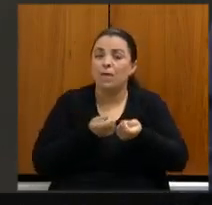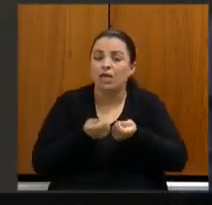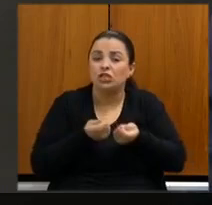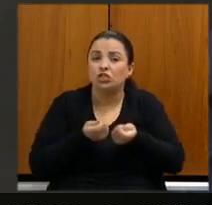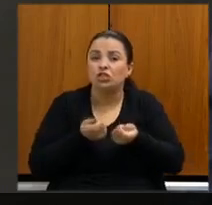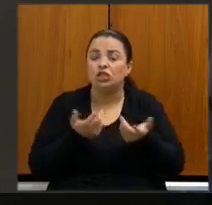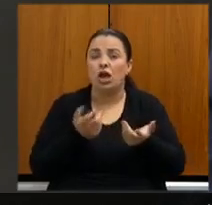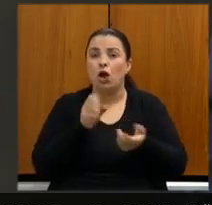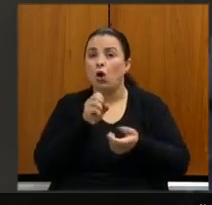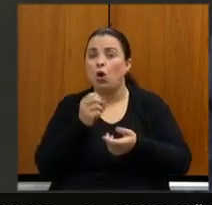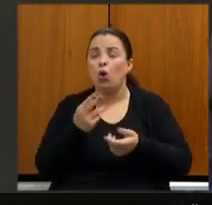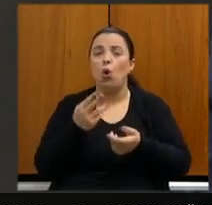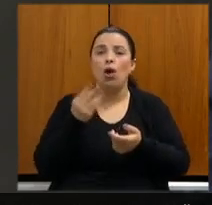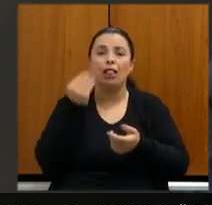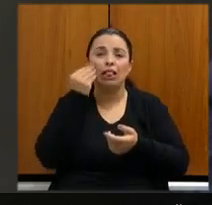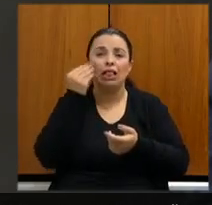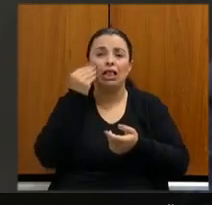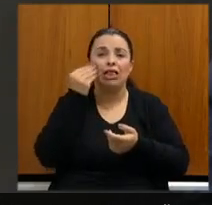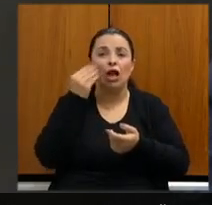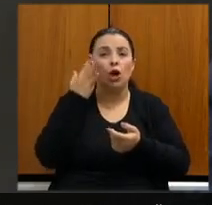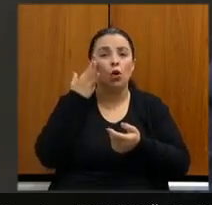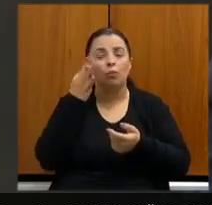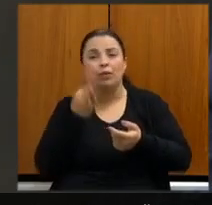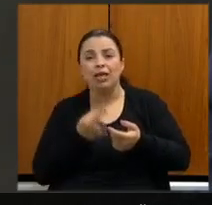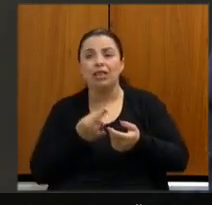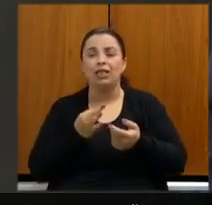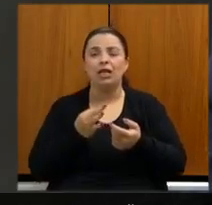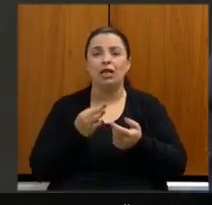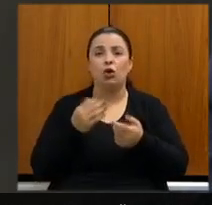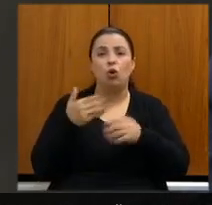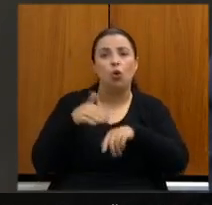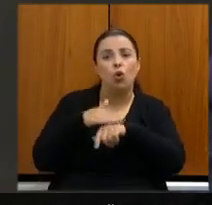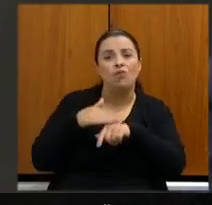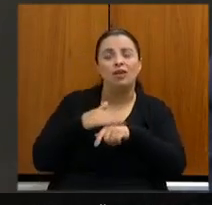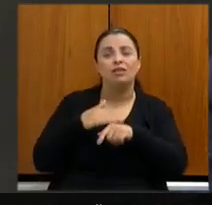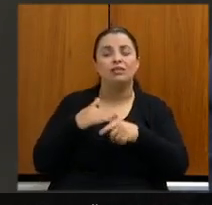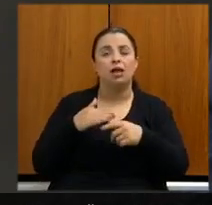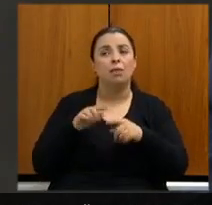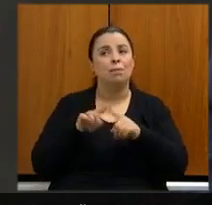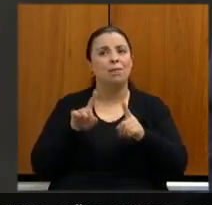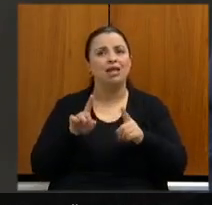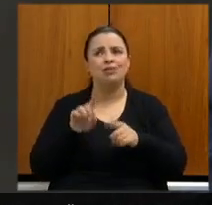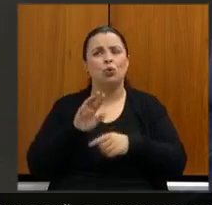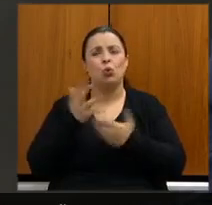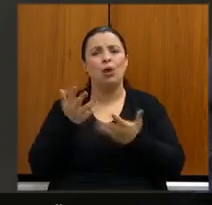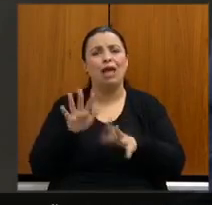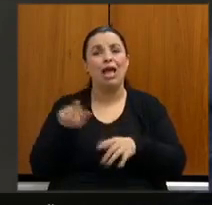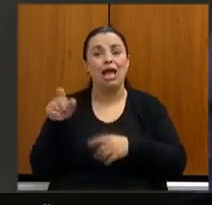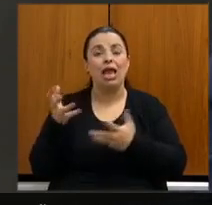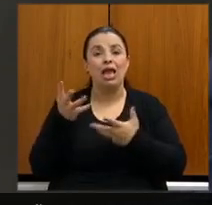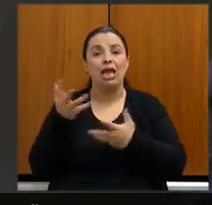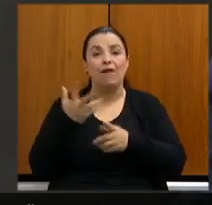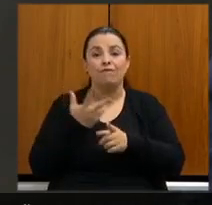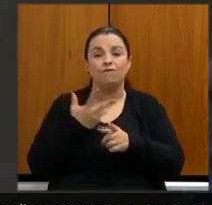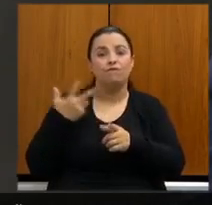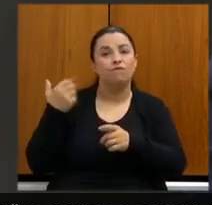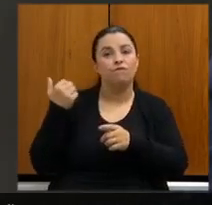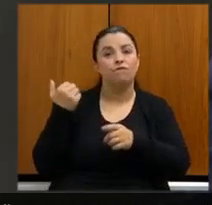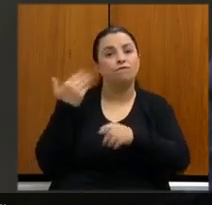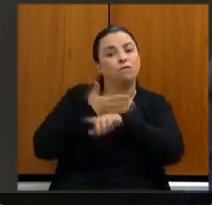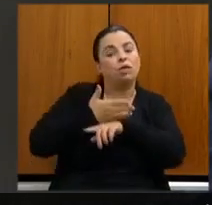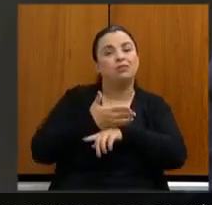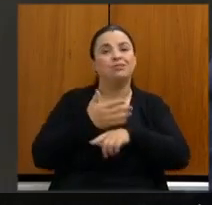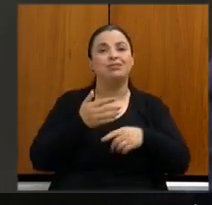mas ao contrário disso é confronta e tenta vencer o poder legislativo por decisões judiciais